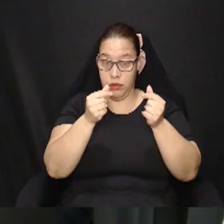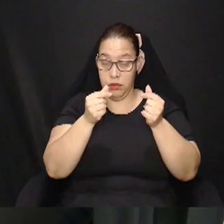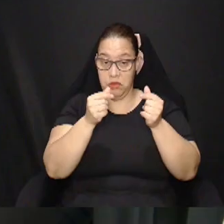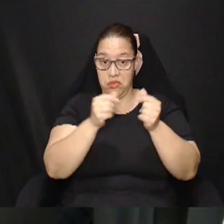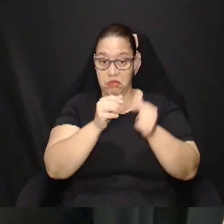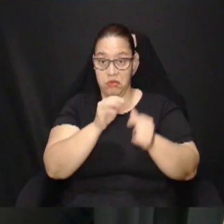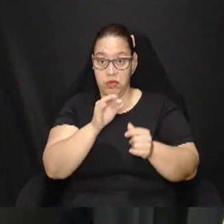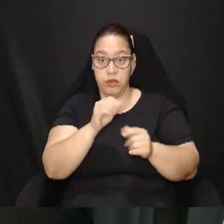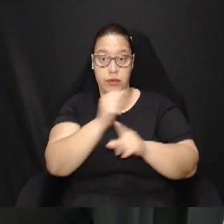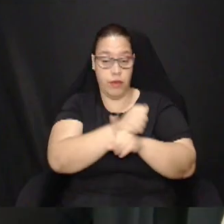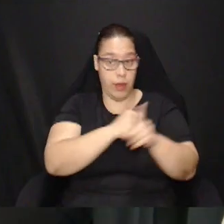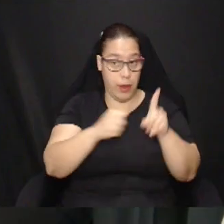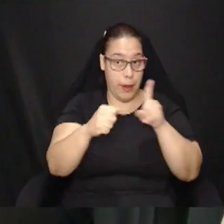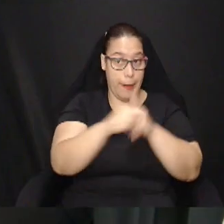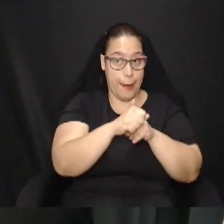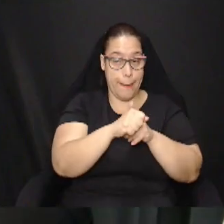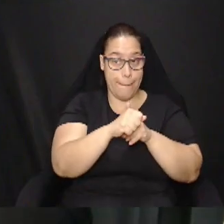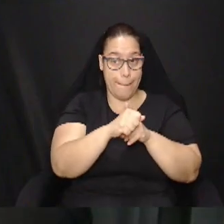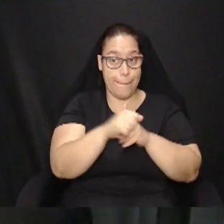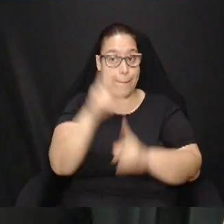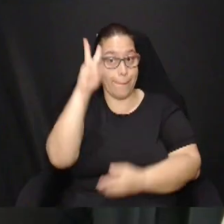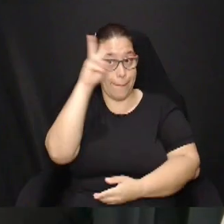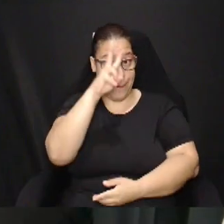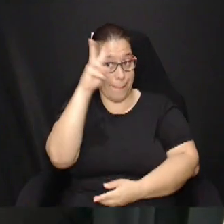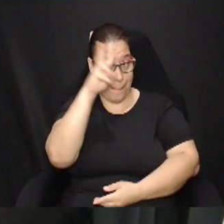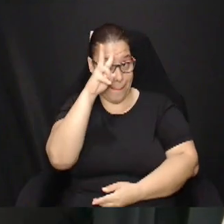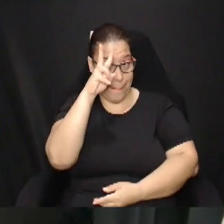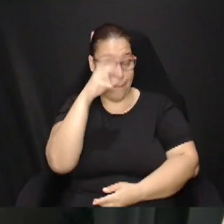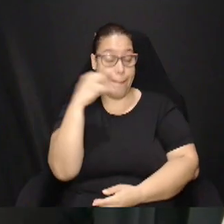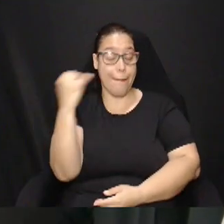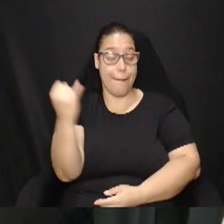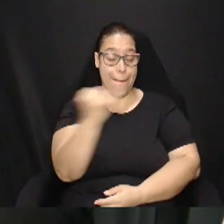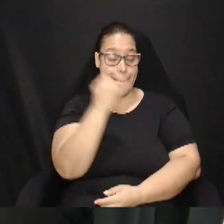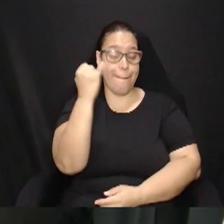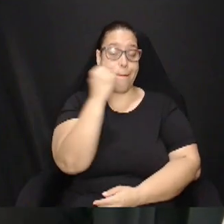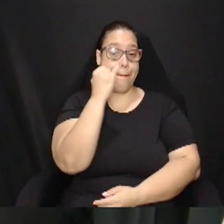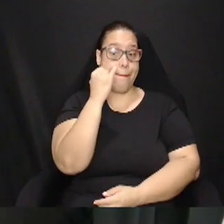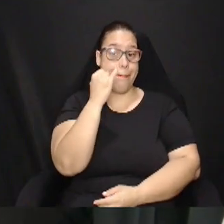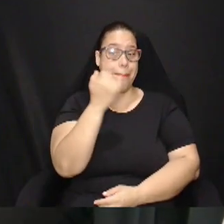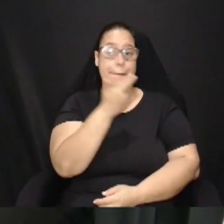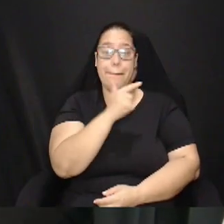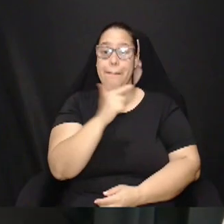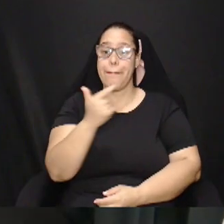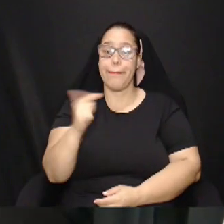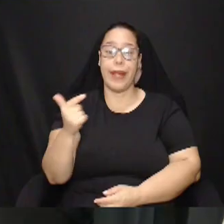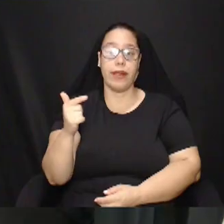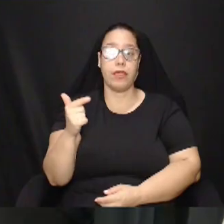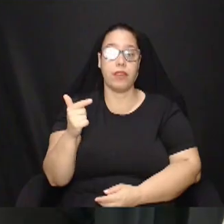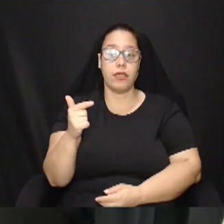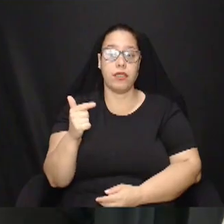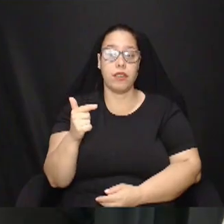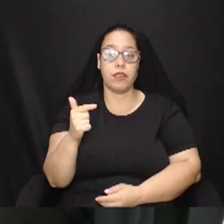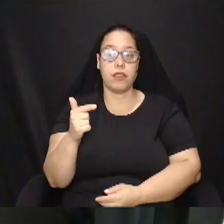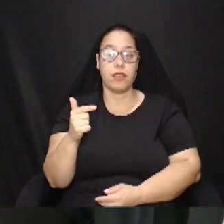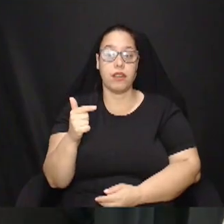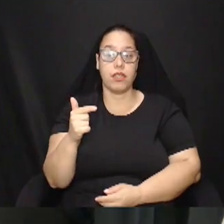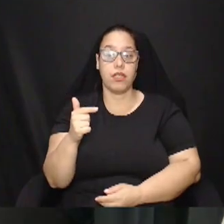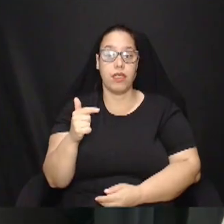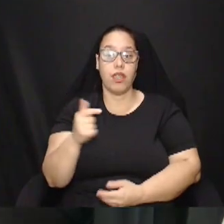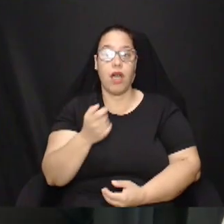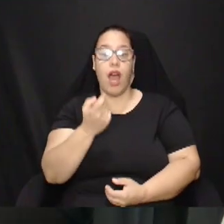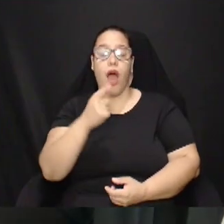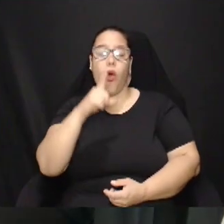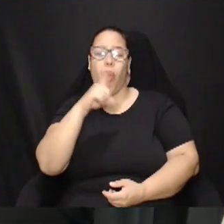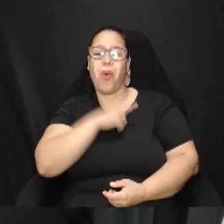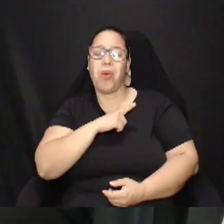sociais, econômicos e históricos são, sim, muito importantes, não há nenhuma garantia de que não haverá algum tipo de sofrimento independente